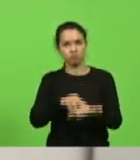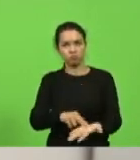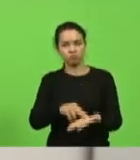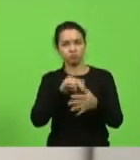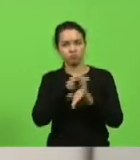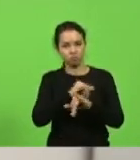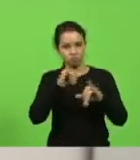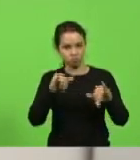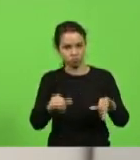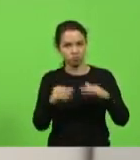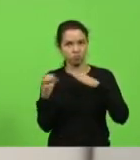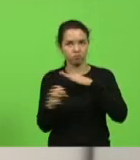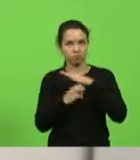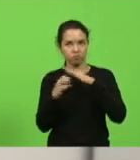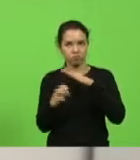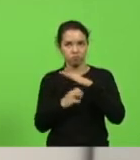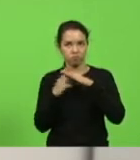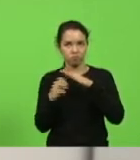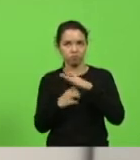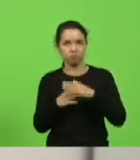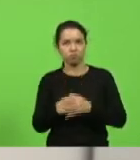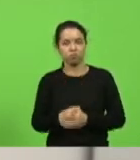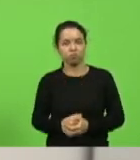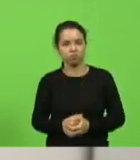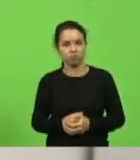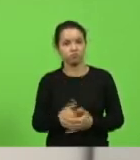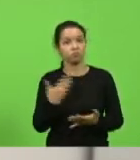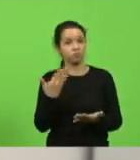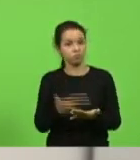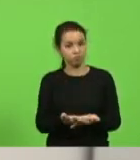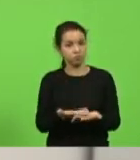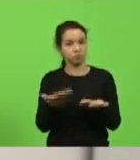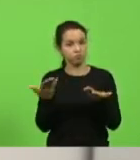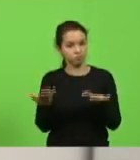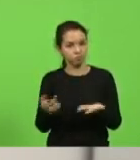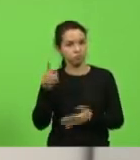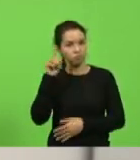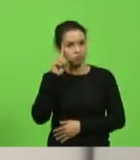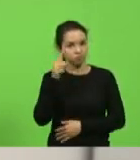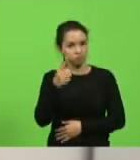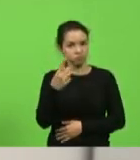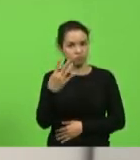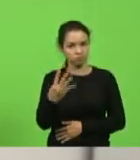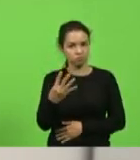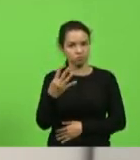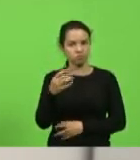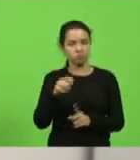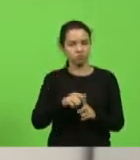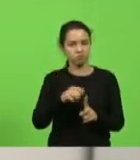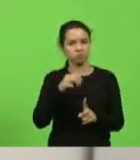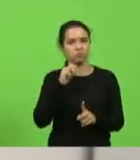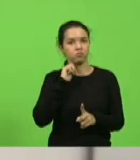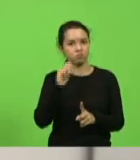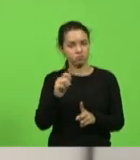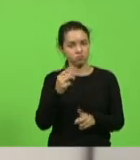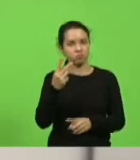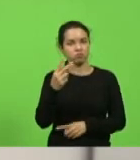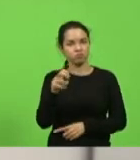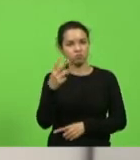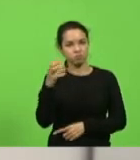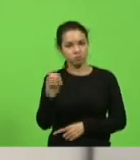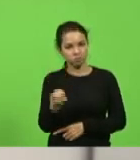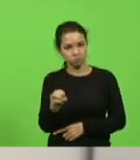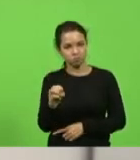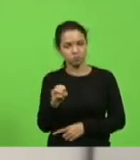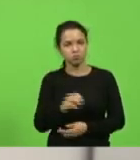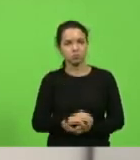contratada. Até esse momento, ou seja, dia 14/4/2020, o excelentíssimo senhor